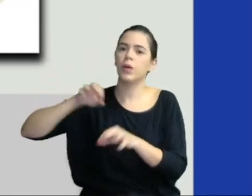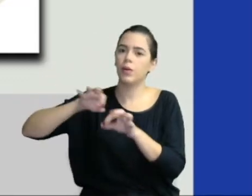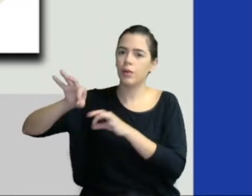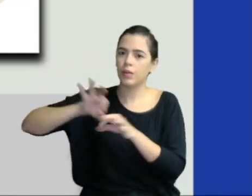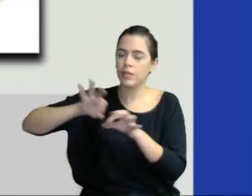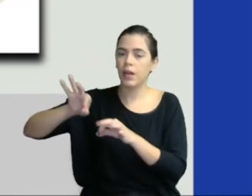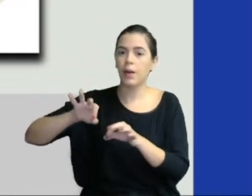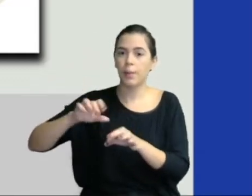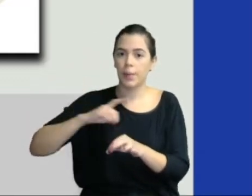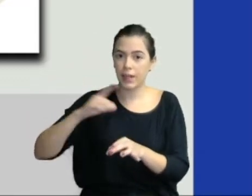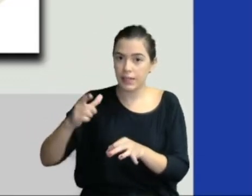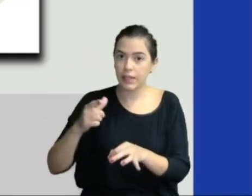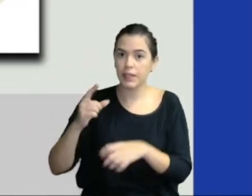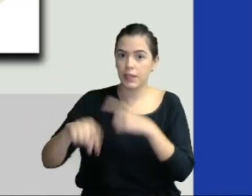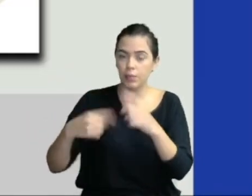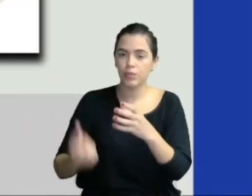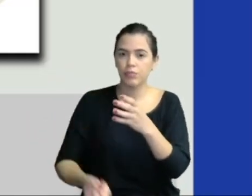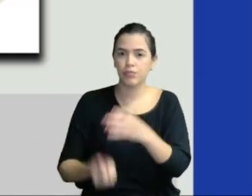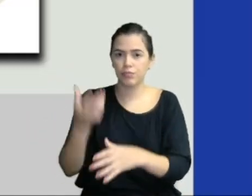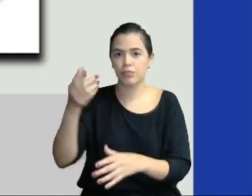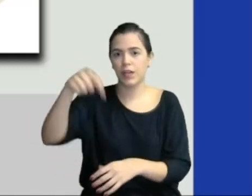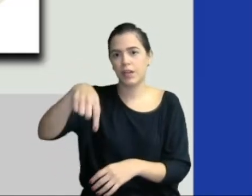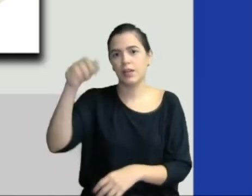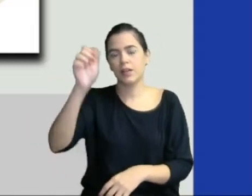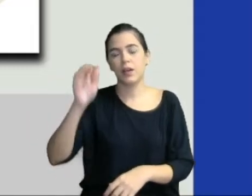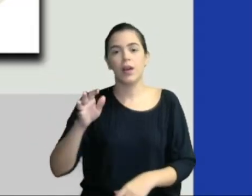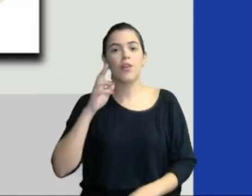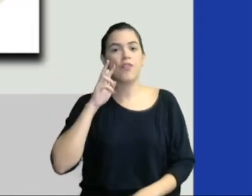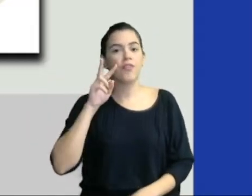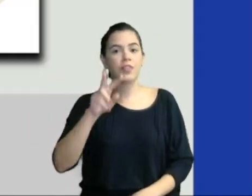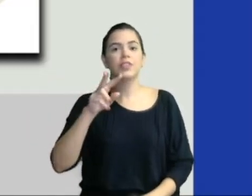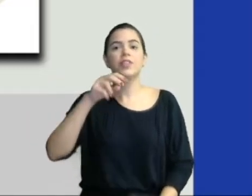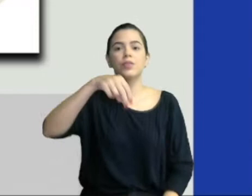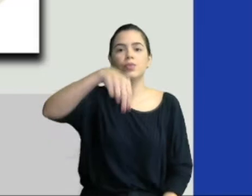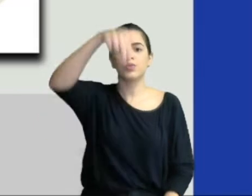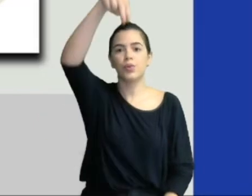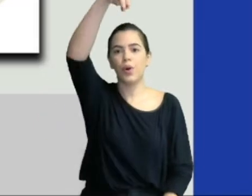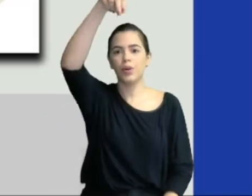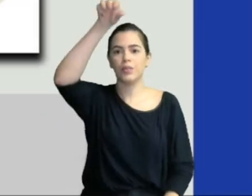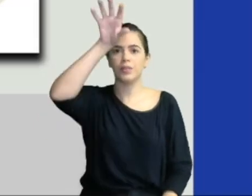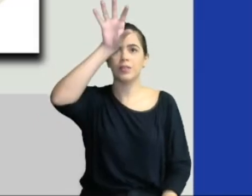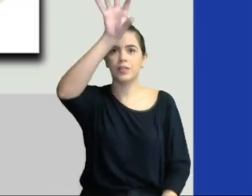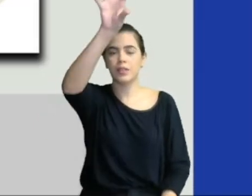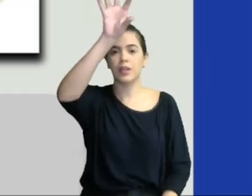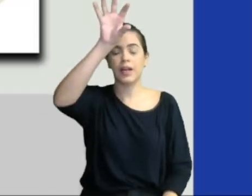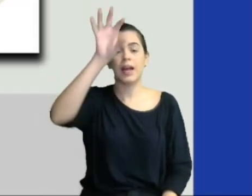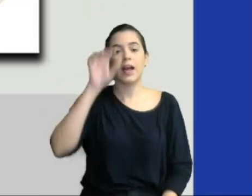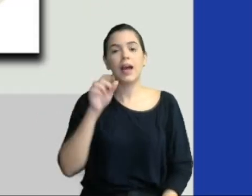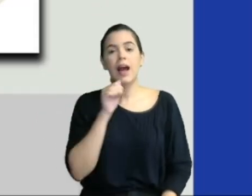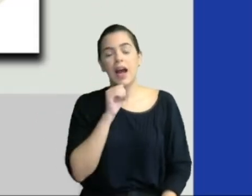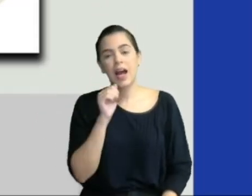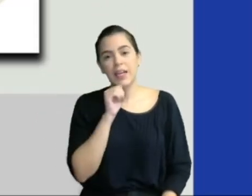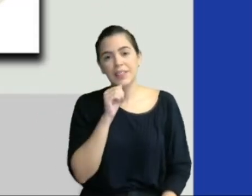aqui no Brasil. Veja que a região norte ainda continua sem ser atendida, sem